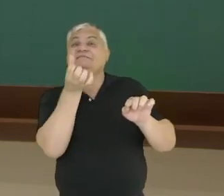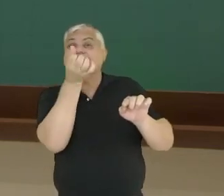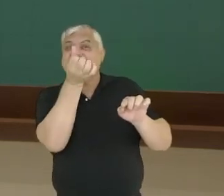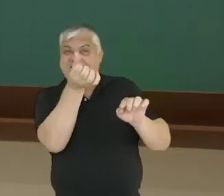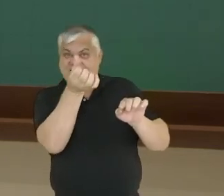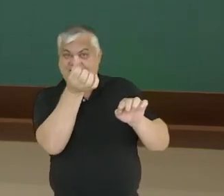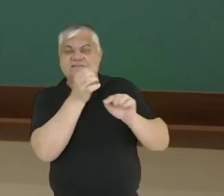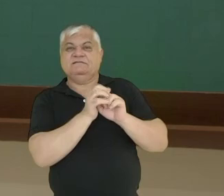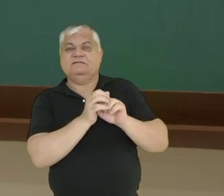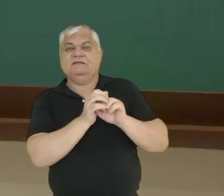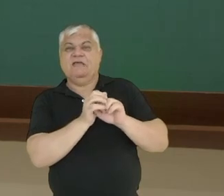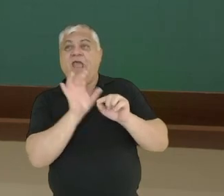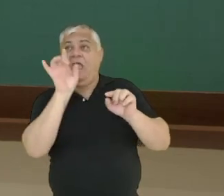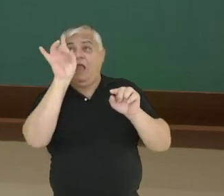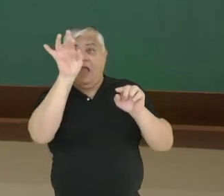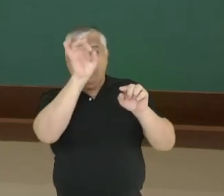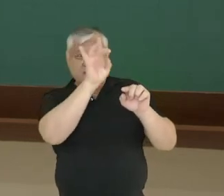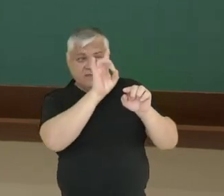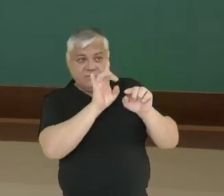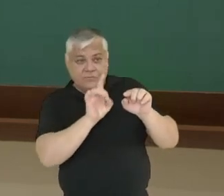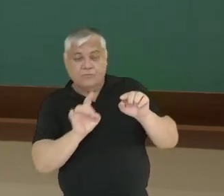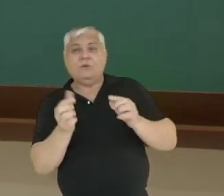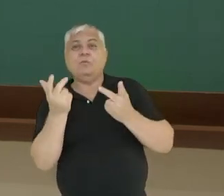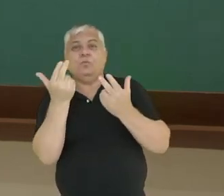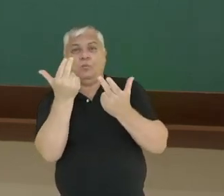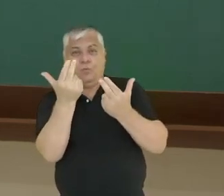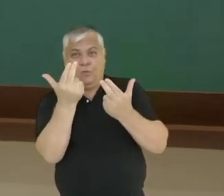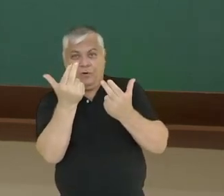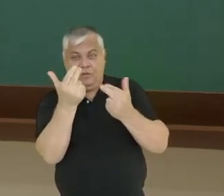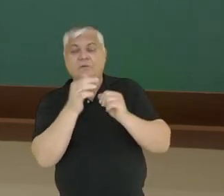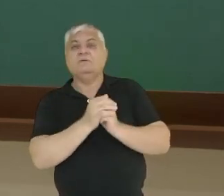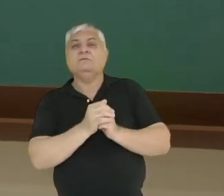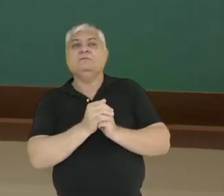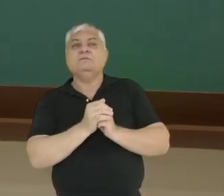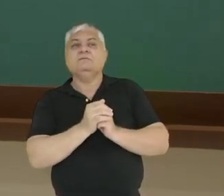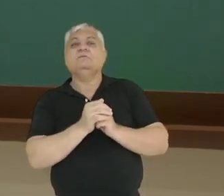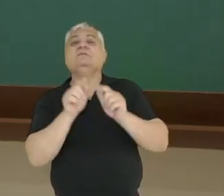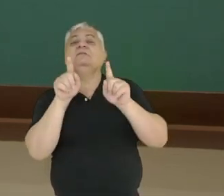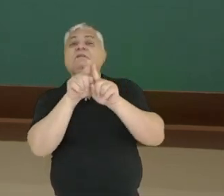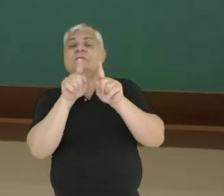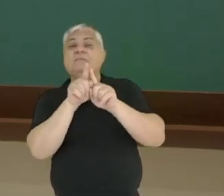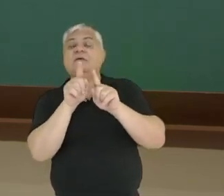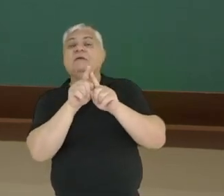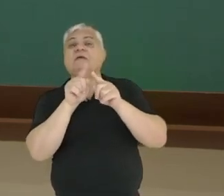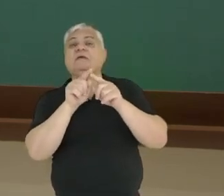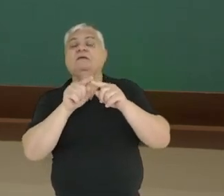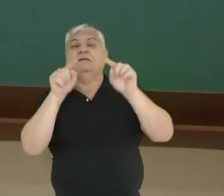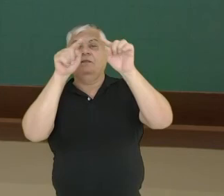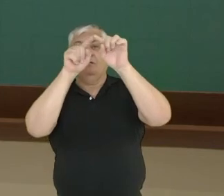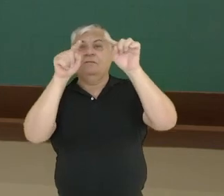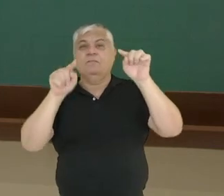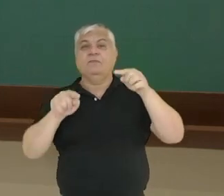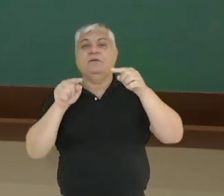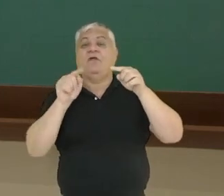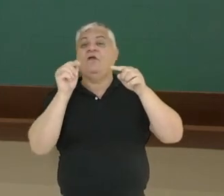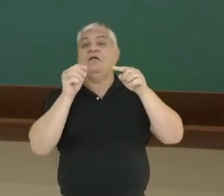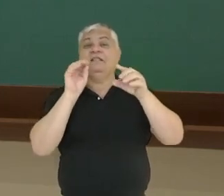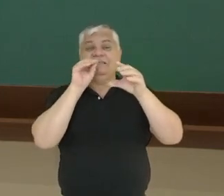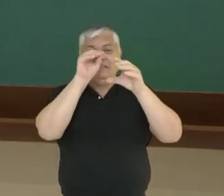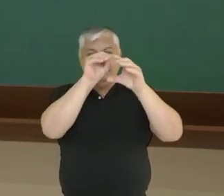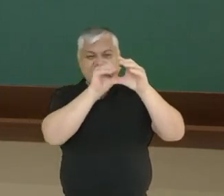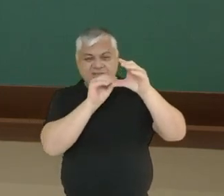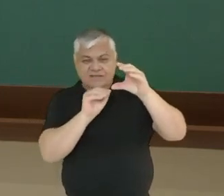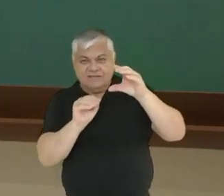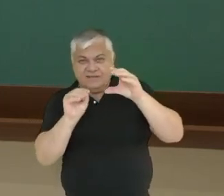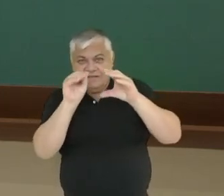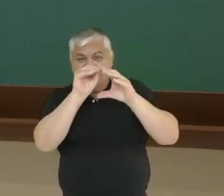lados possuem a mesma medida e, consequentemente, os ângulos internos, todos os